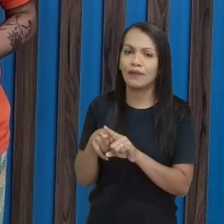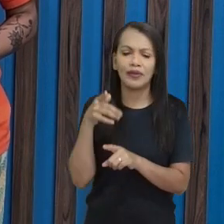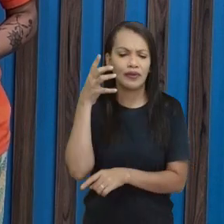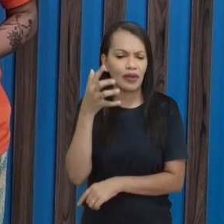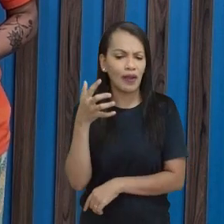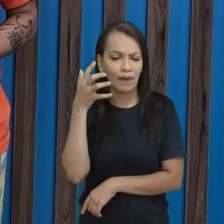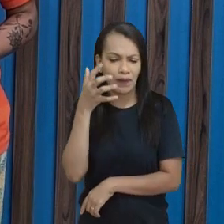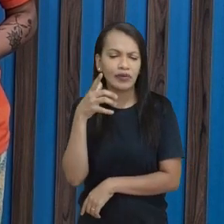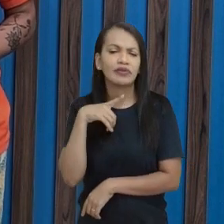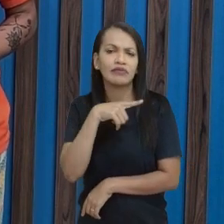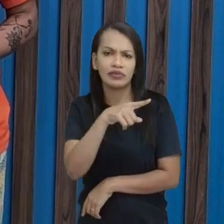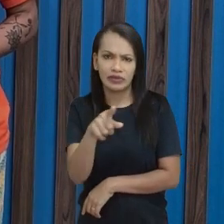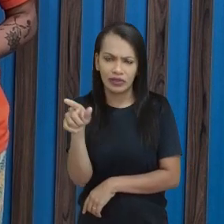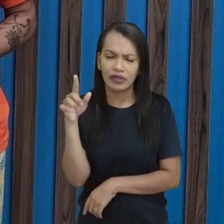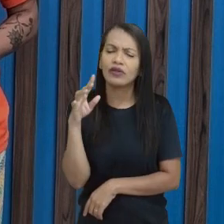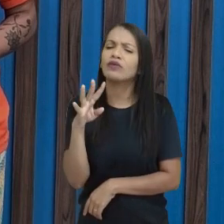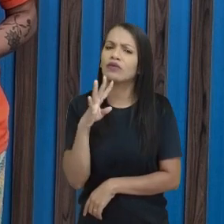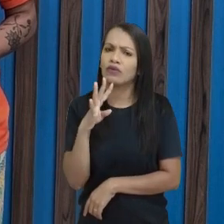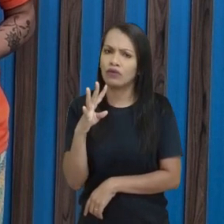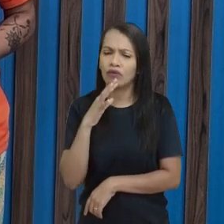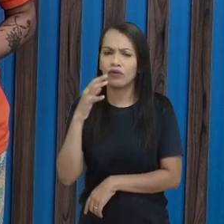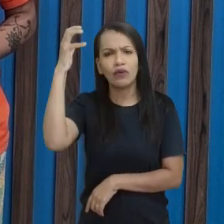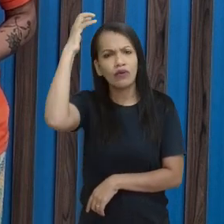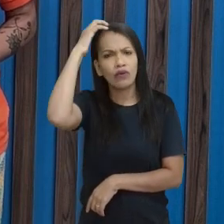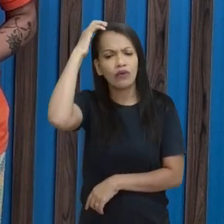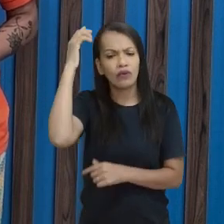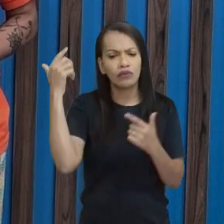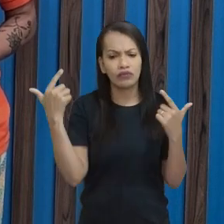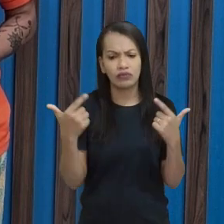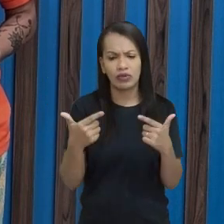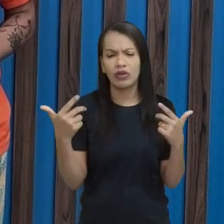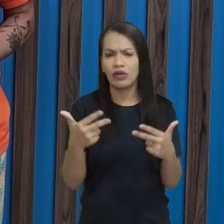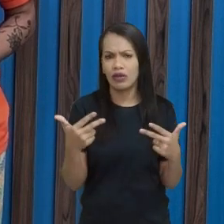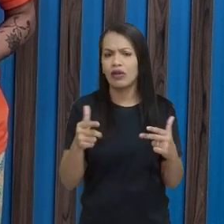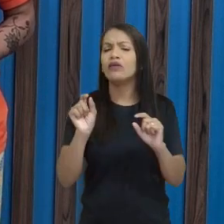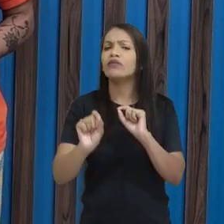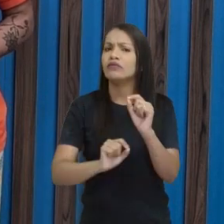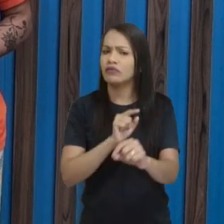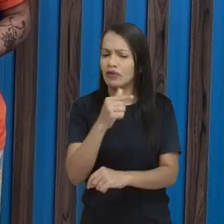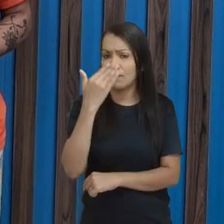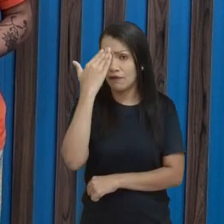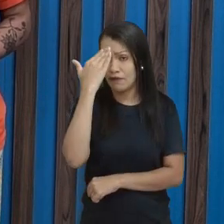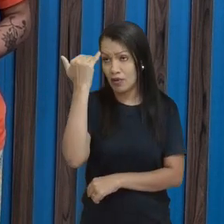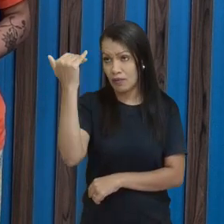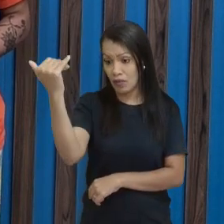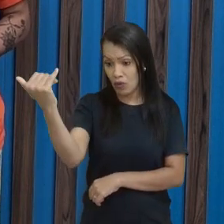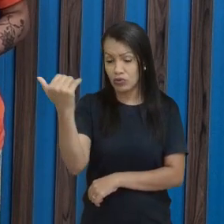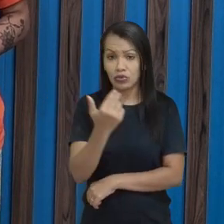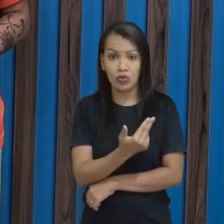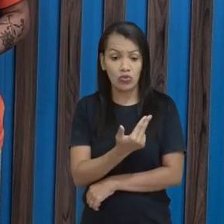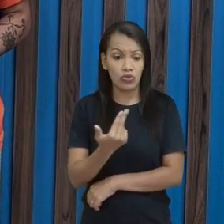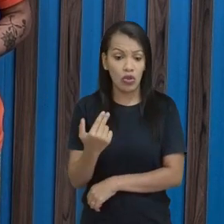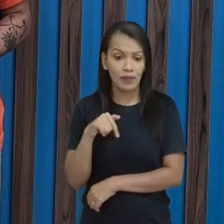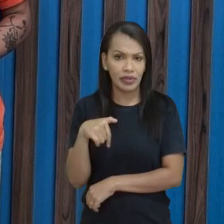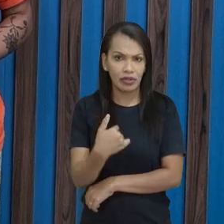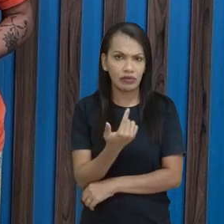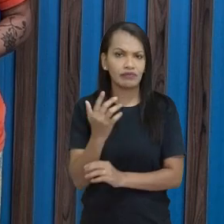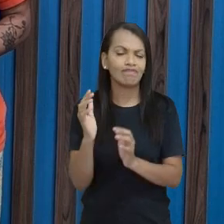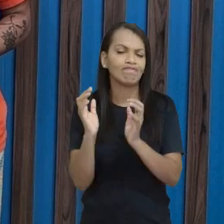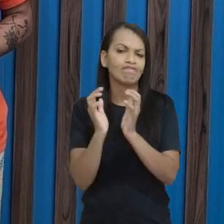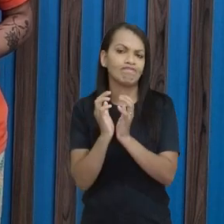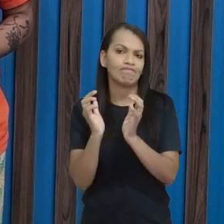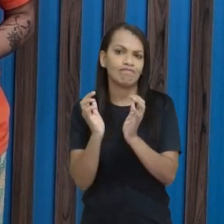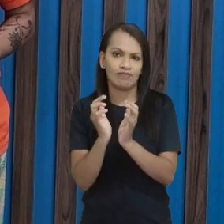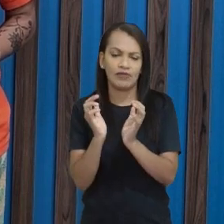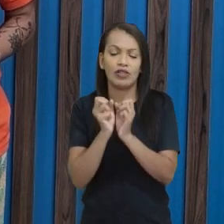eu acho que vocês conhecem, do Chico Science, né, famoso aí, que levou o nome da nossa cidade para